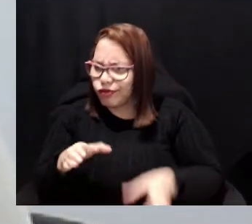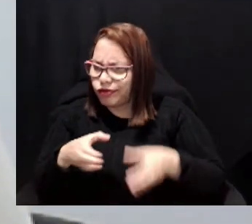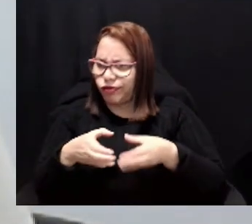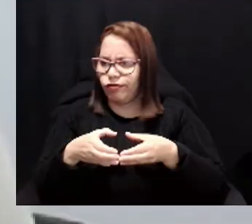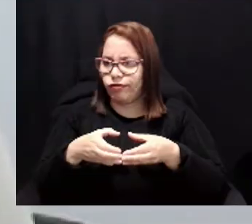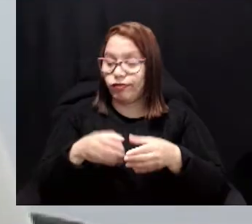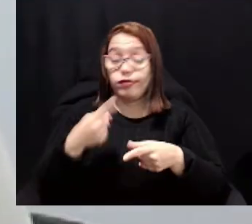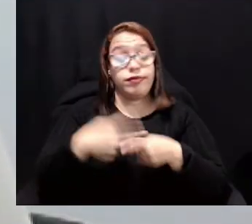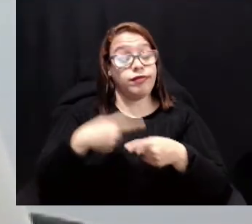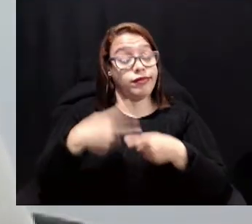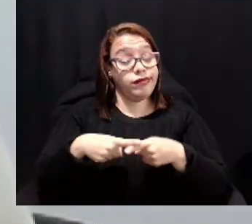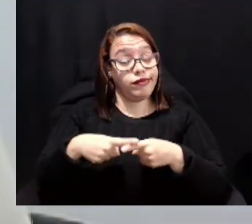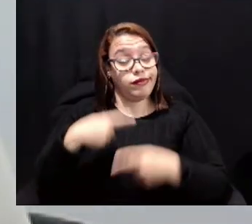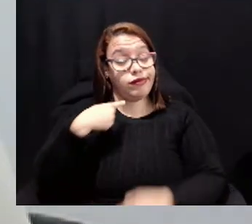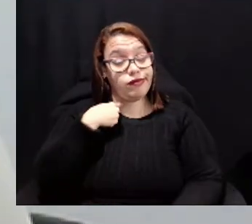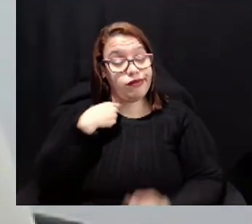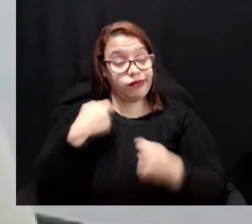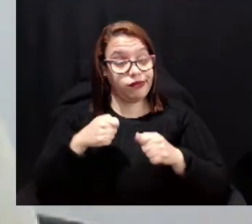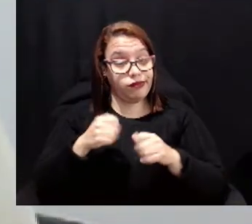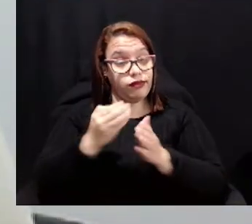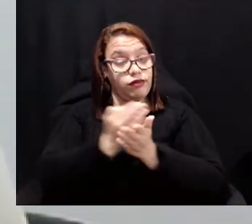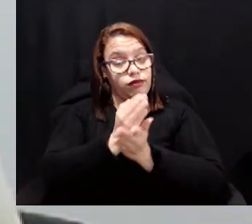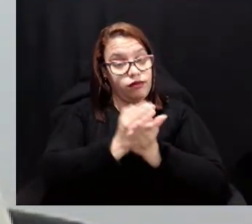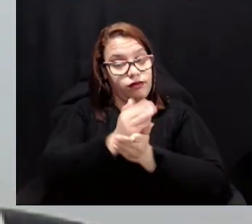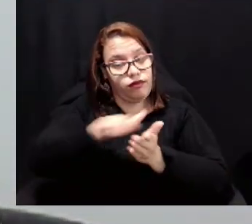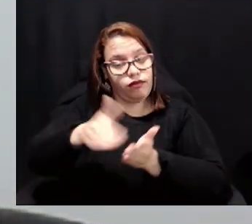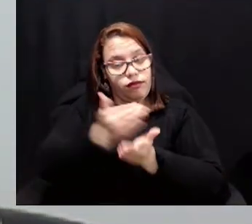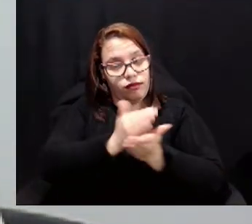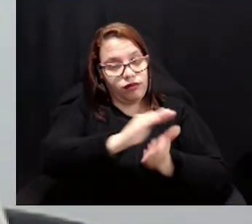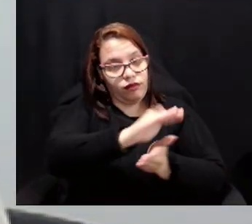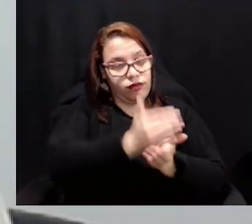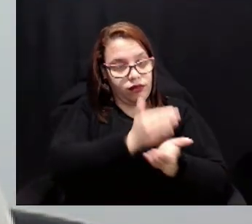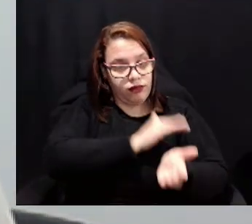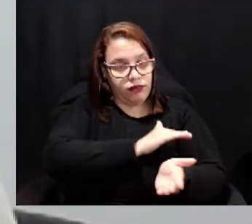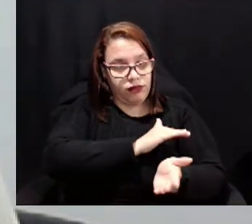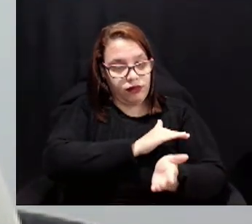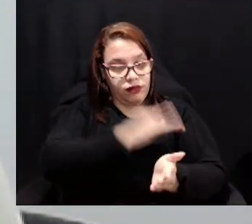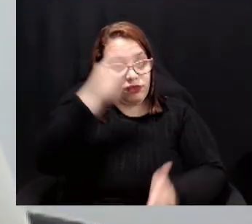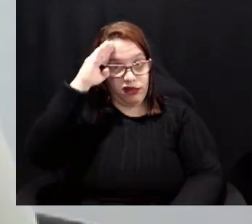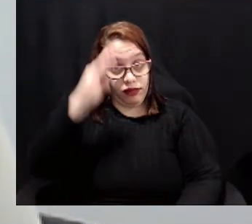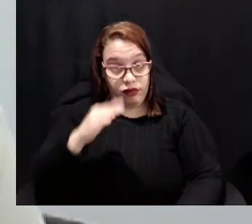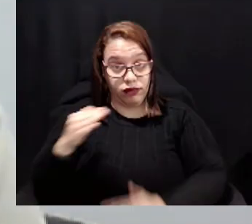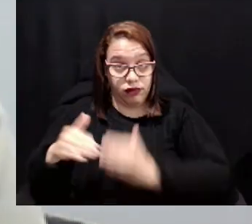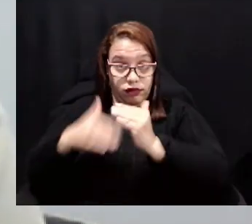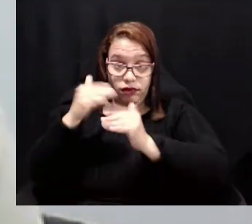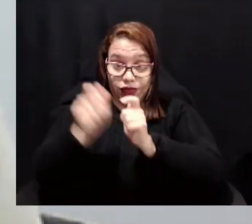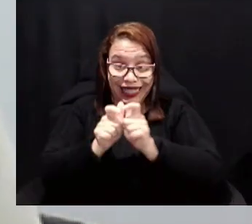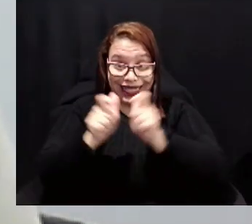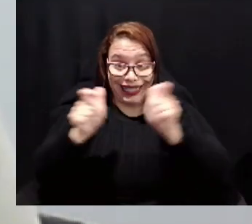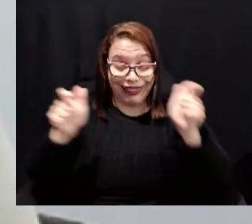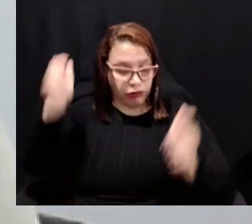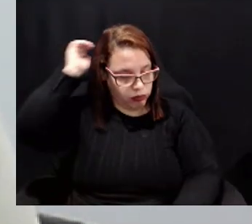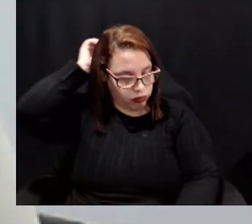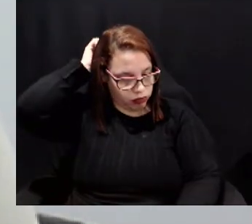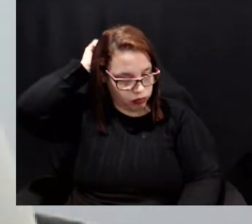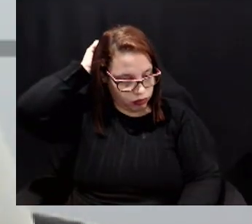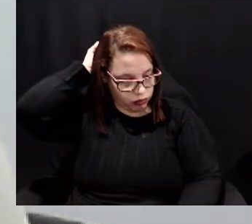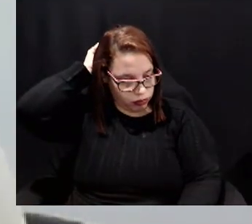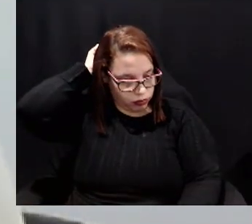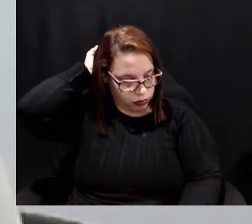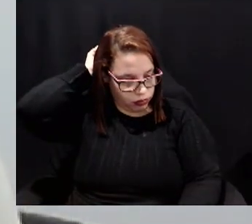equipe, até porque o resíduo ele precisa ser segregado de alguma forma ali dentro da empresa, né? Principalmente aqueles gerados em grandes